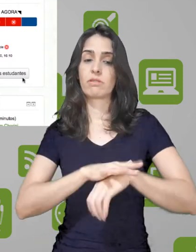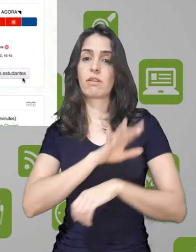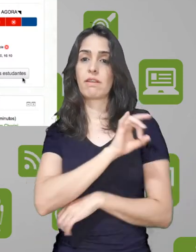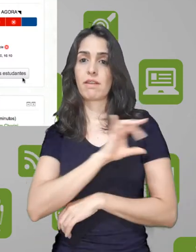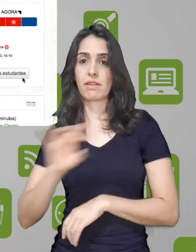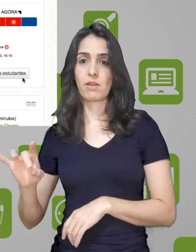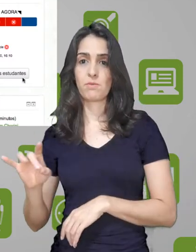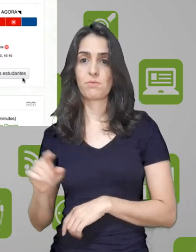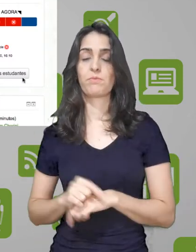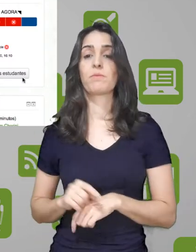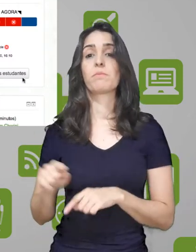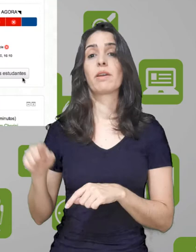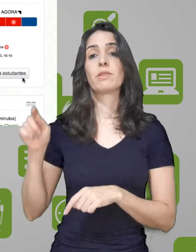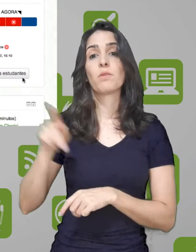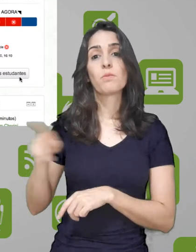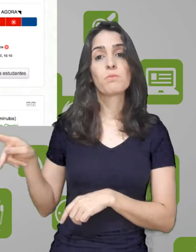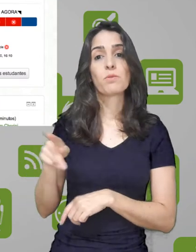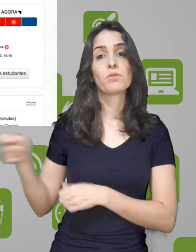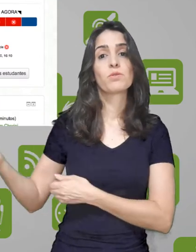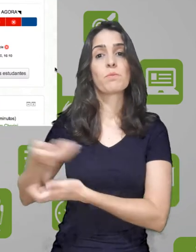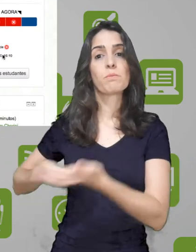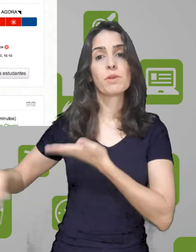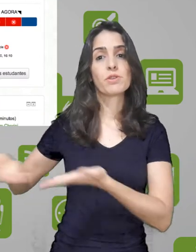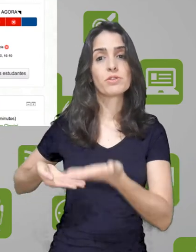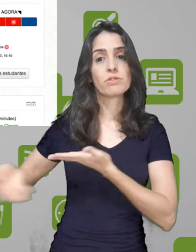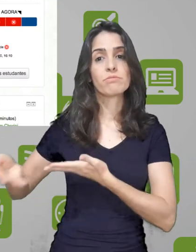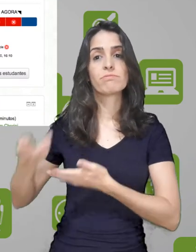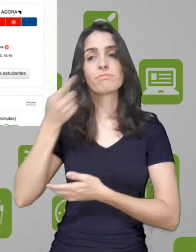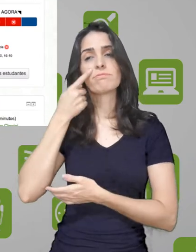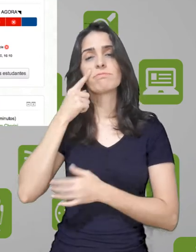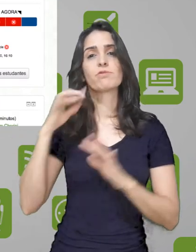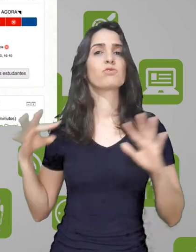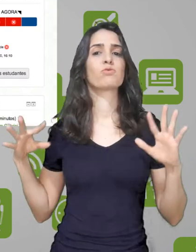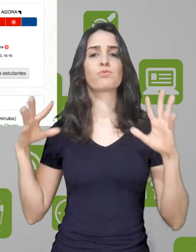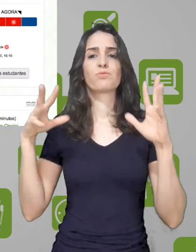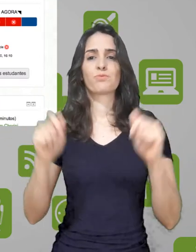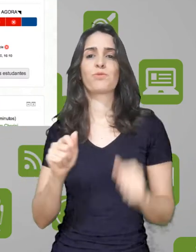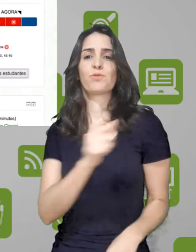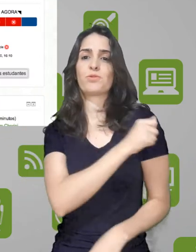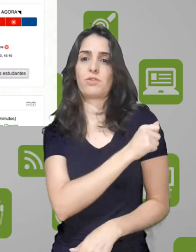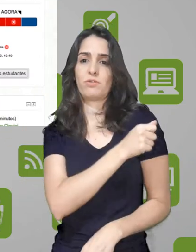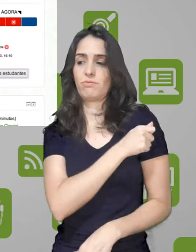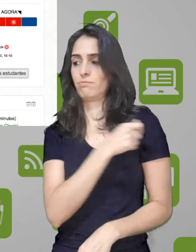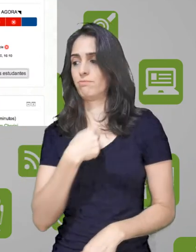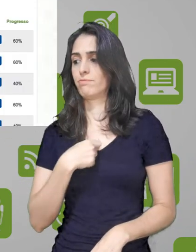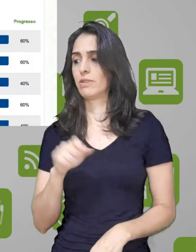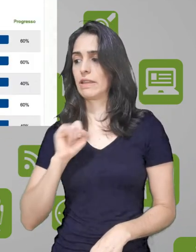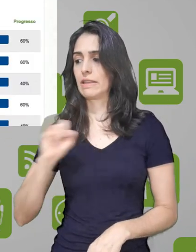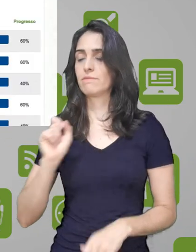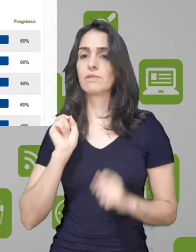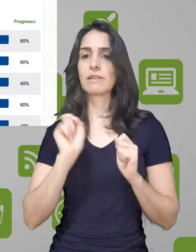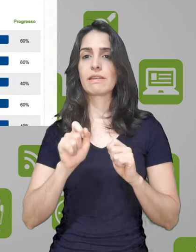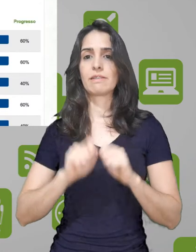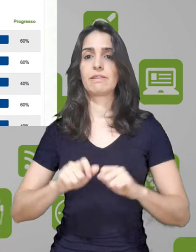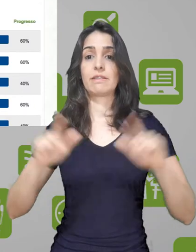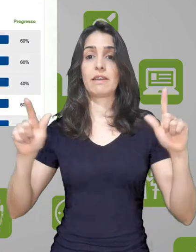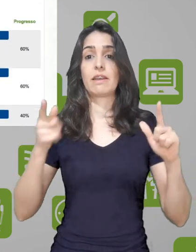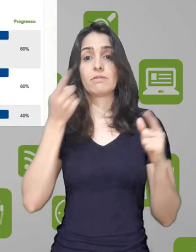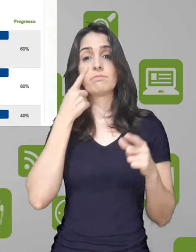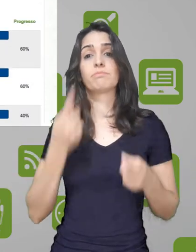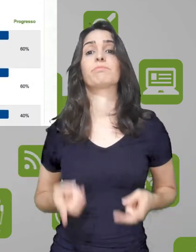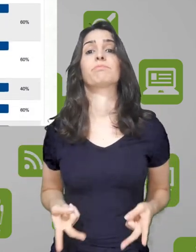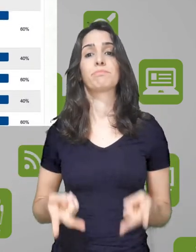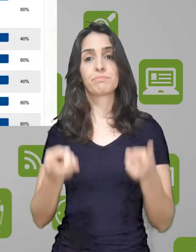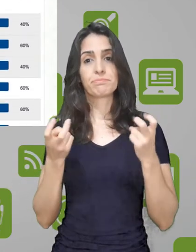vem só o seu próprio Progresso e o mediador ver o progresso de todos então clicando aqui em visão geral dos Estudantes